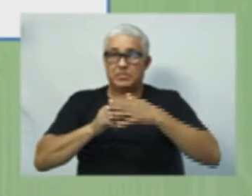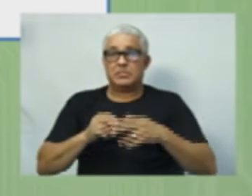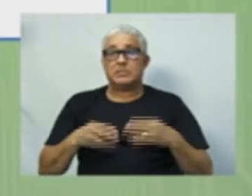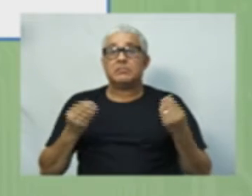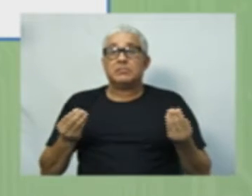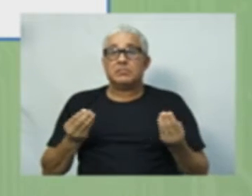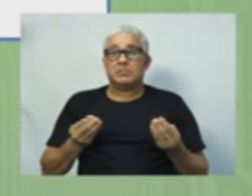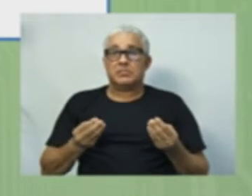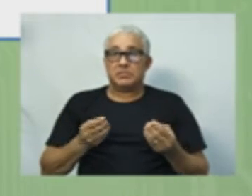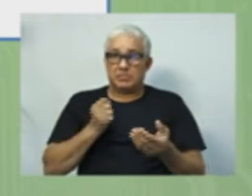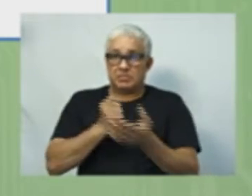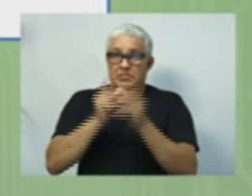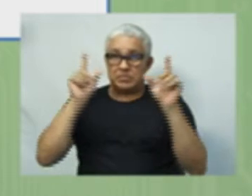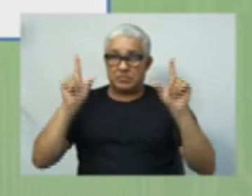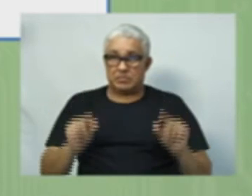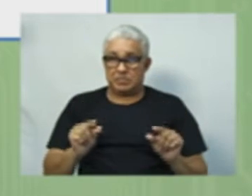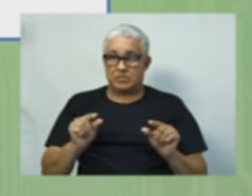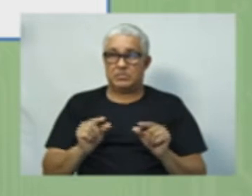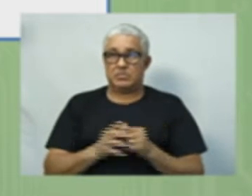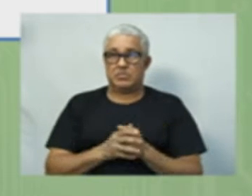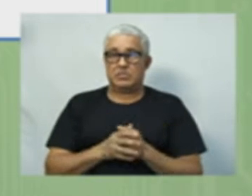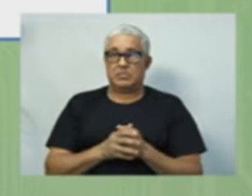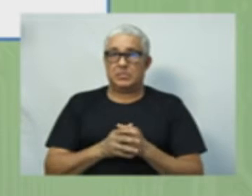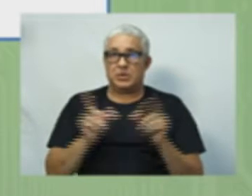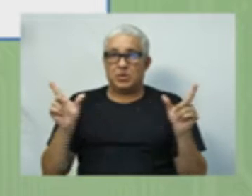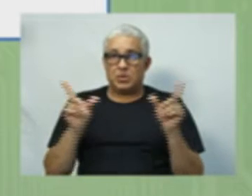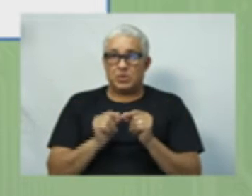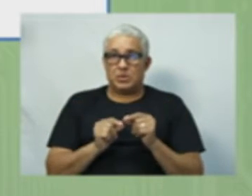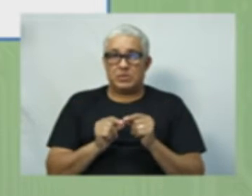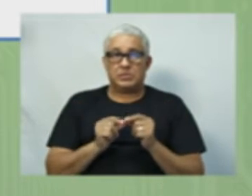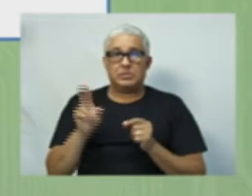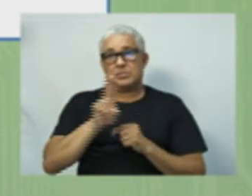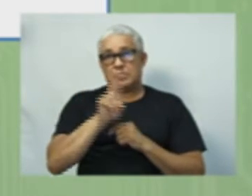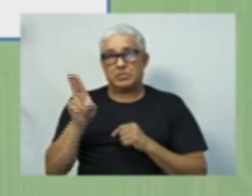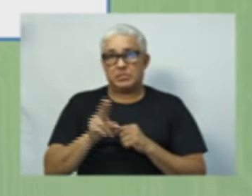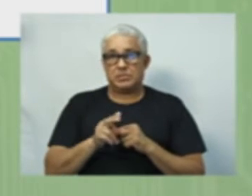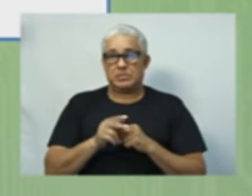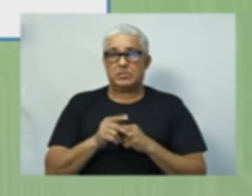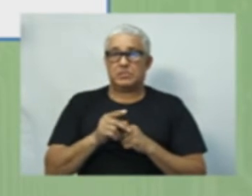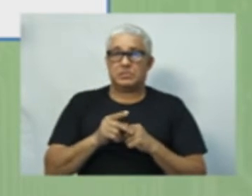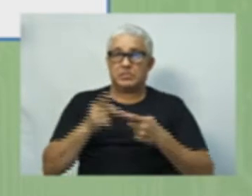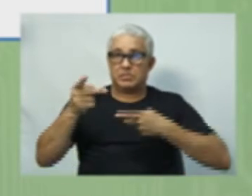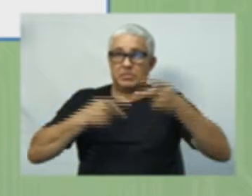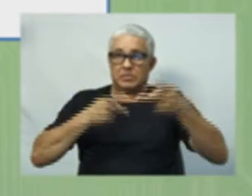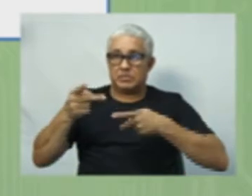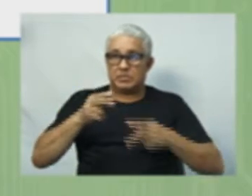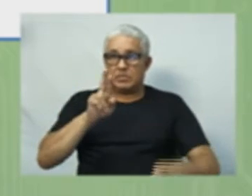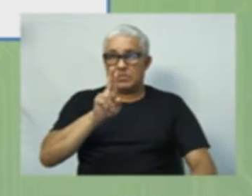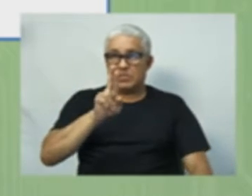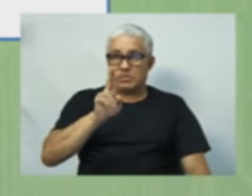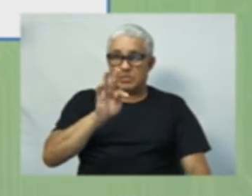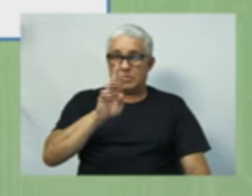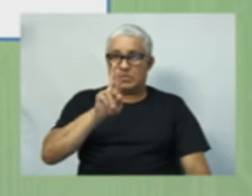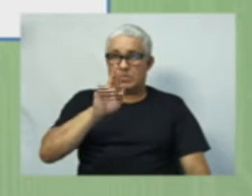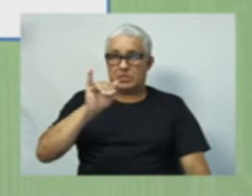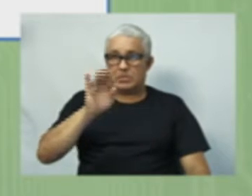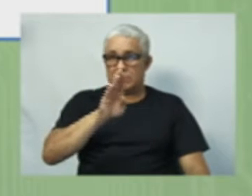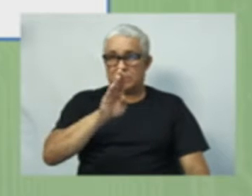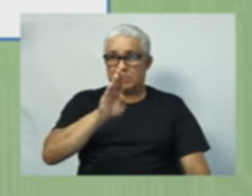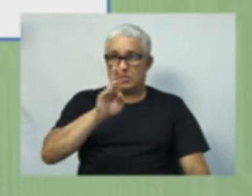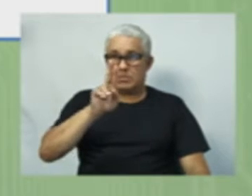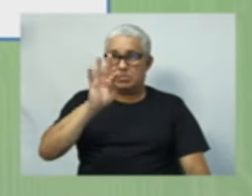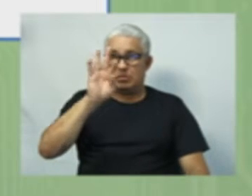pagarmos menos tributos. E isso, resumidamente, se chama planejamento tributário. Planejar o que